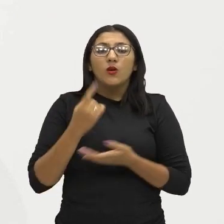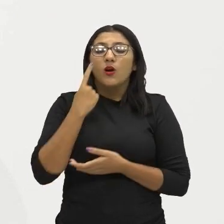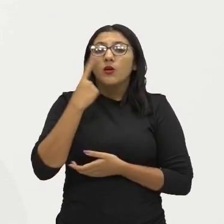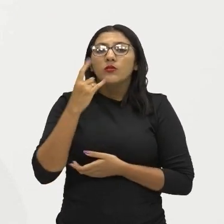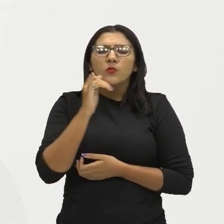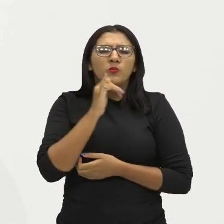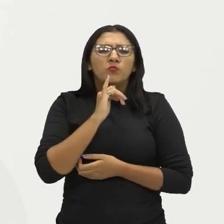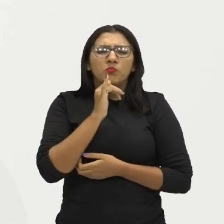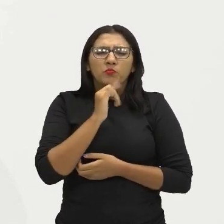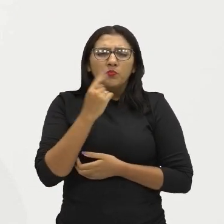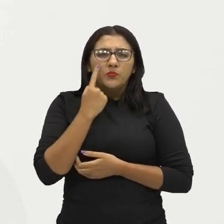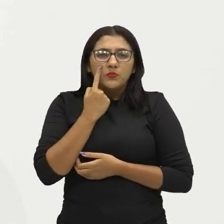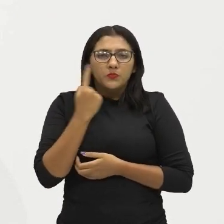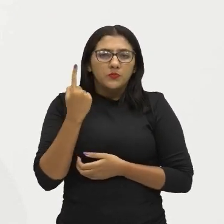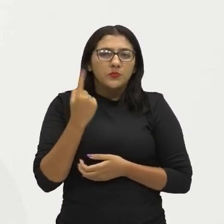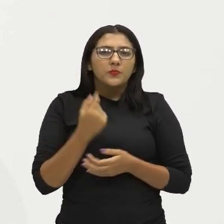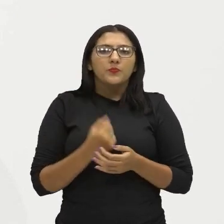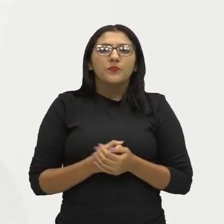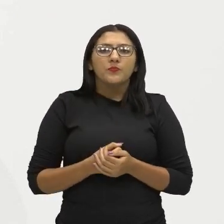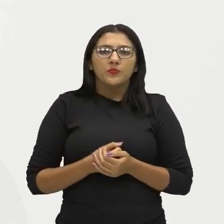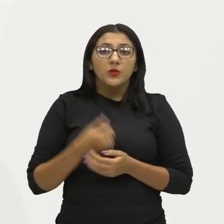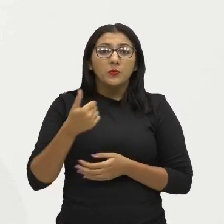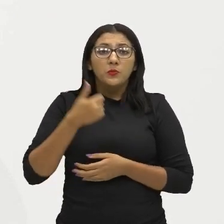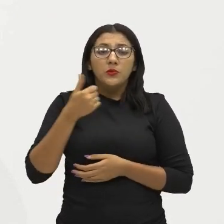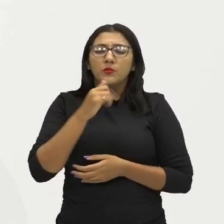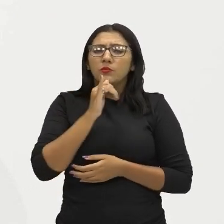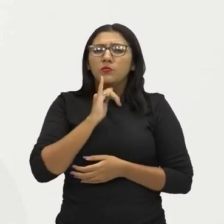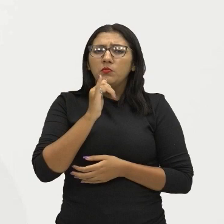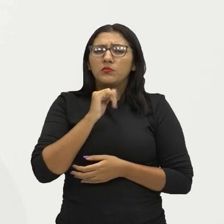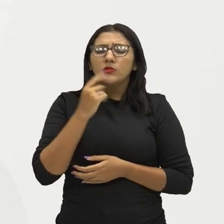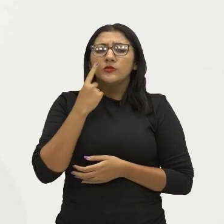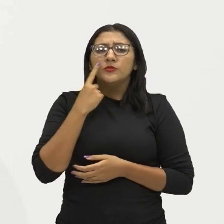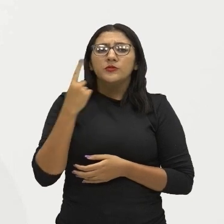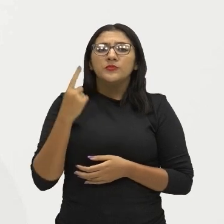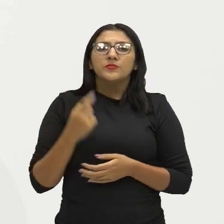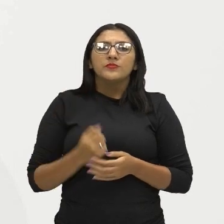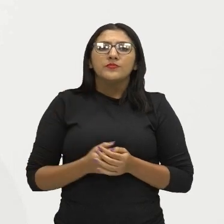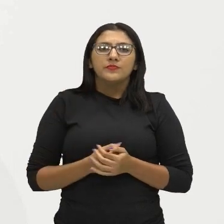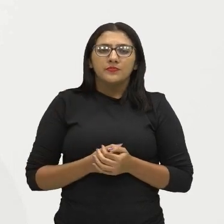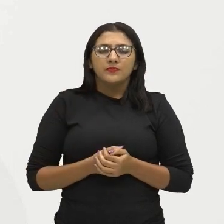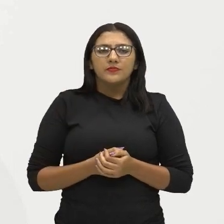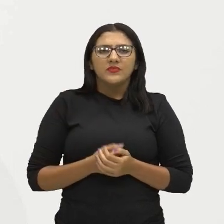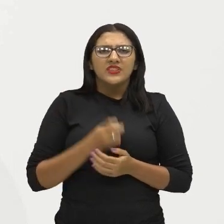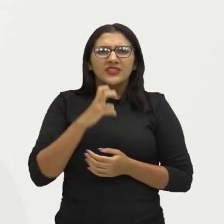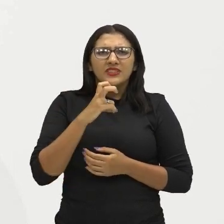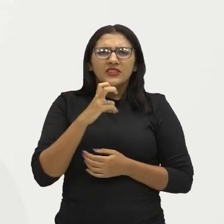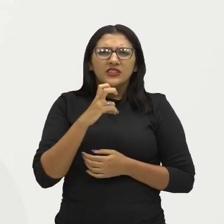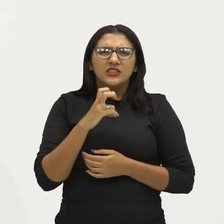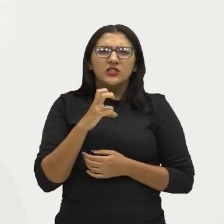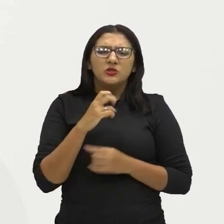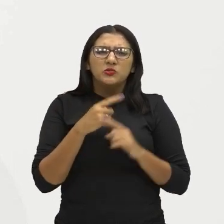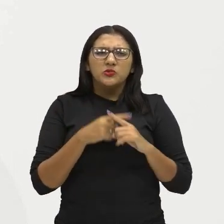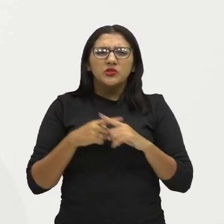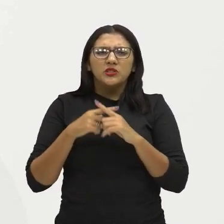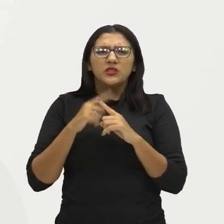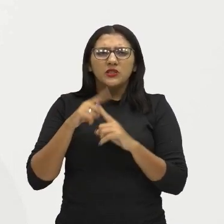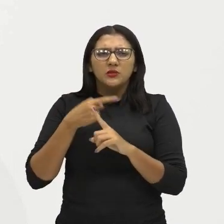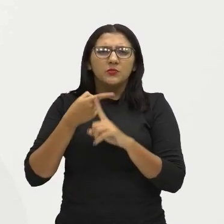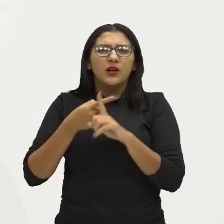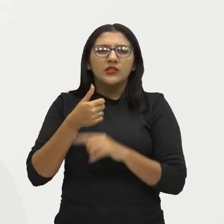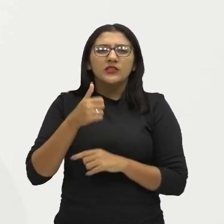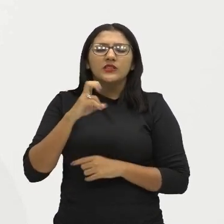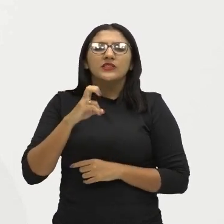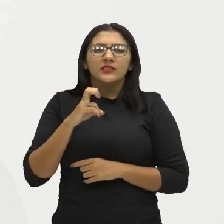Olha só. Exemplo 1, aqui, ó. 5x mais 15. Então, quem é a variável?